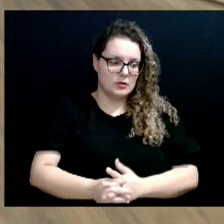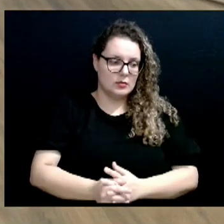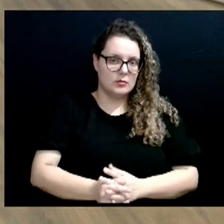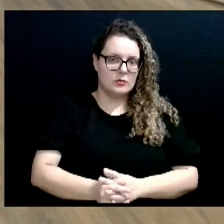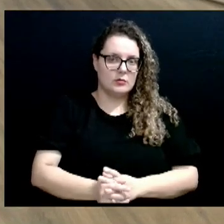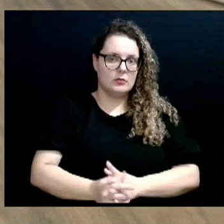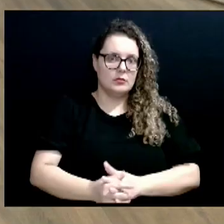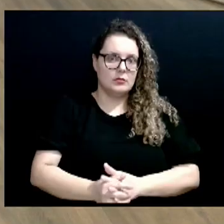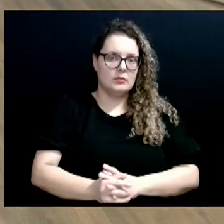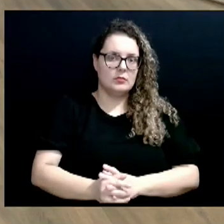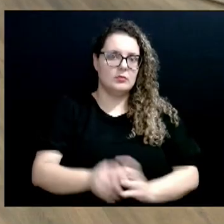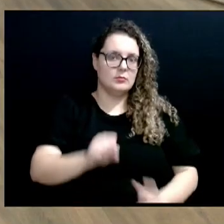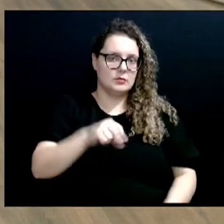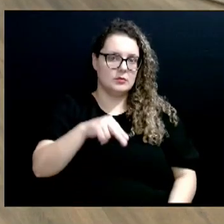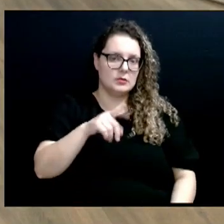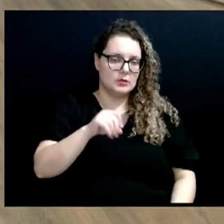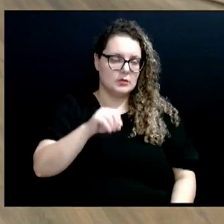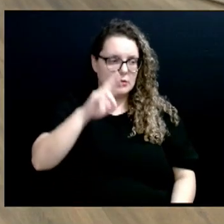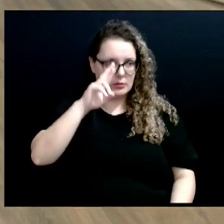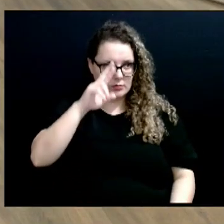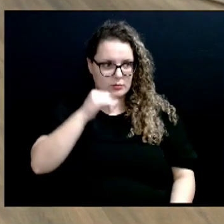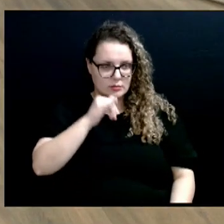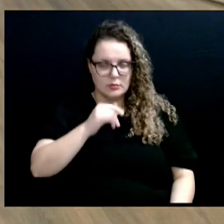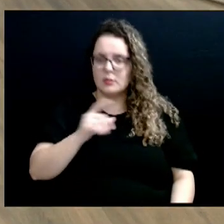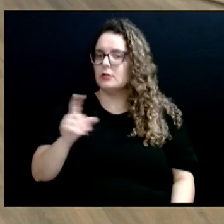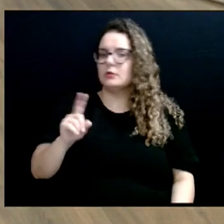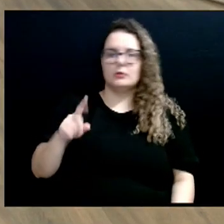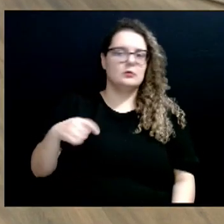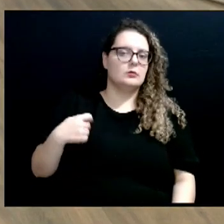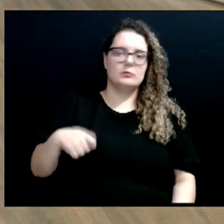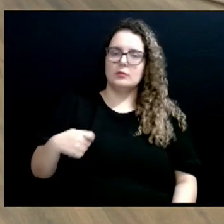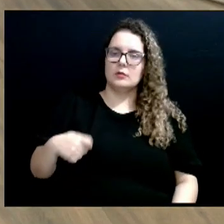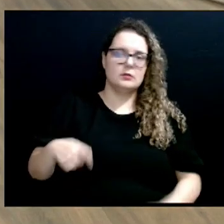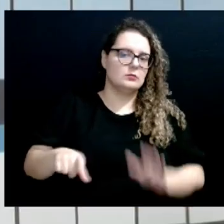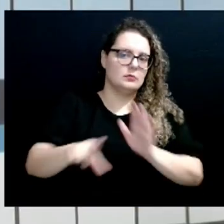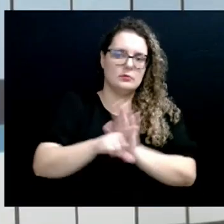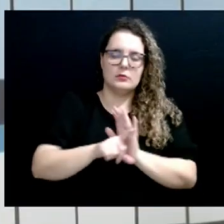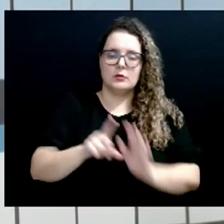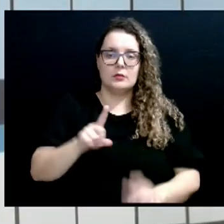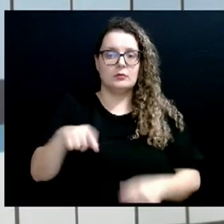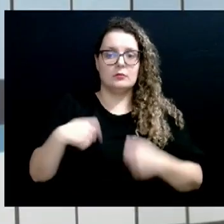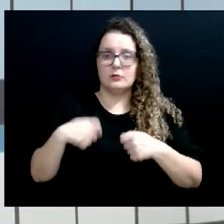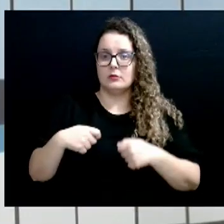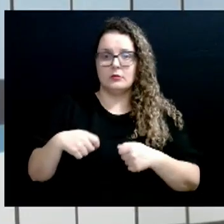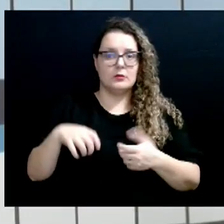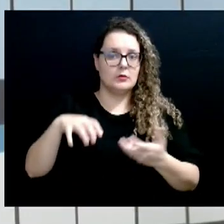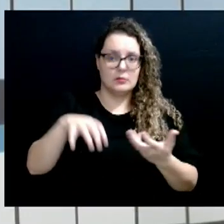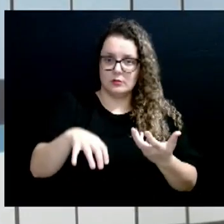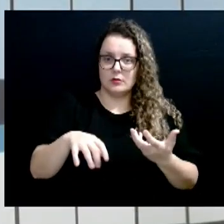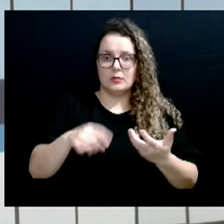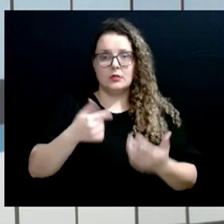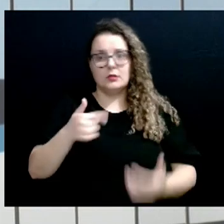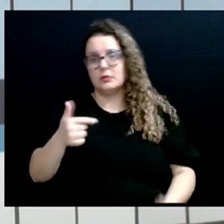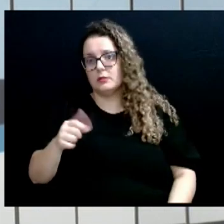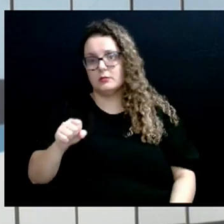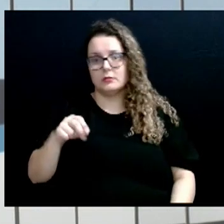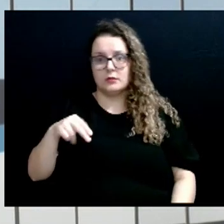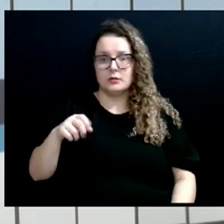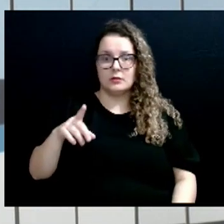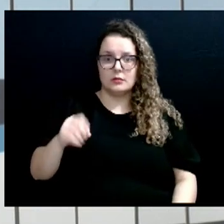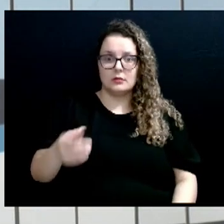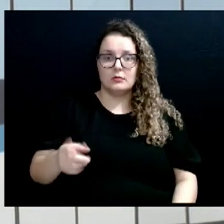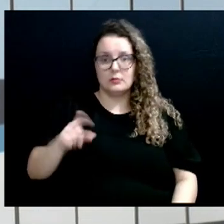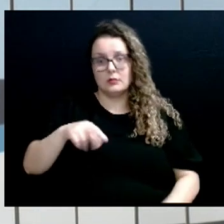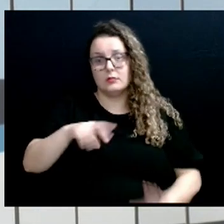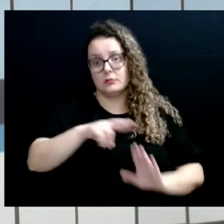que o senhor falou? Não precisa de uma aprovação legislativa, não precisa nem para o Congresso, nem para o Senado. É feito por resolução.